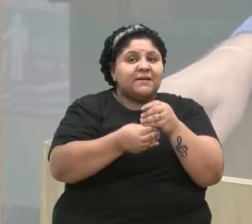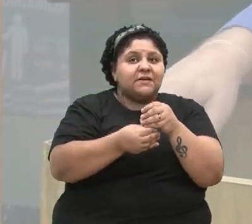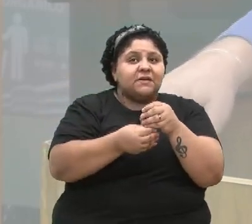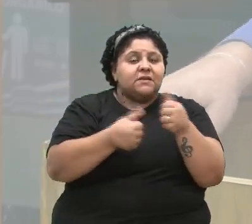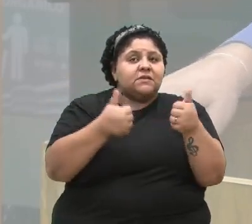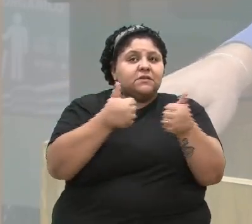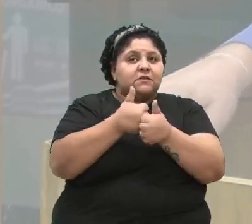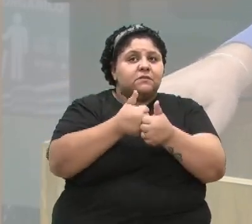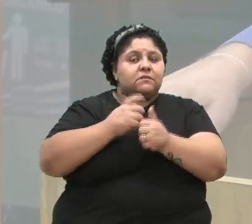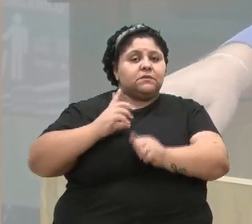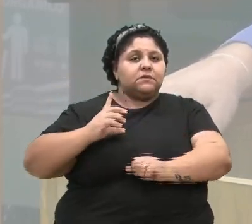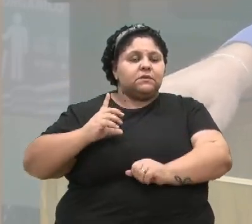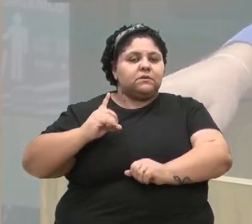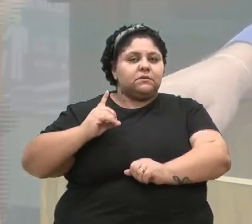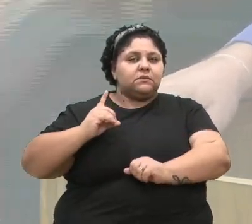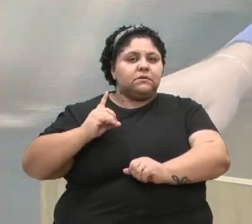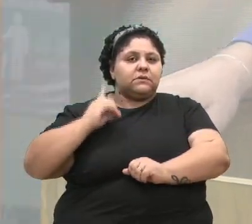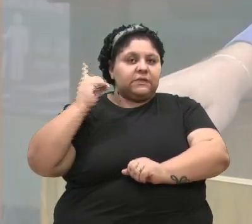deputada Manuela